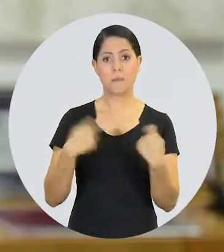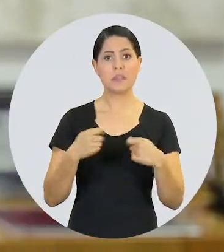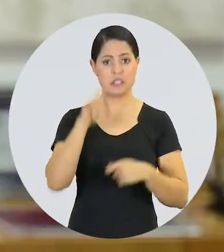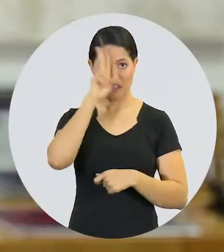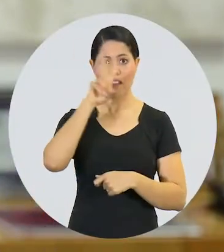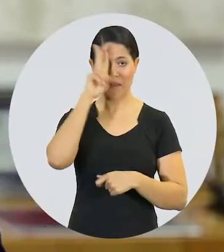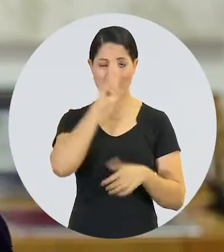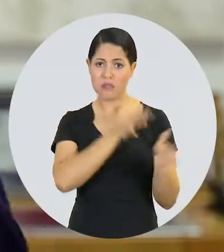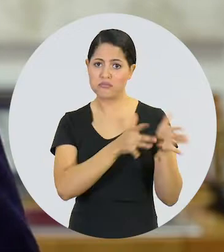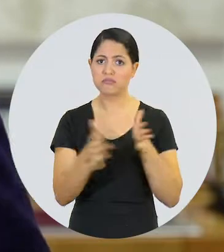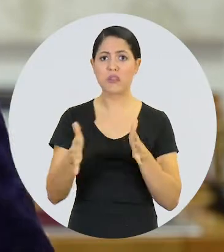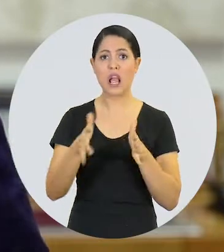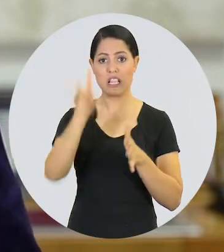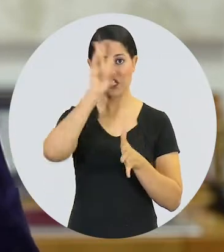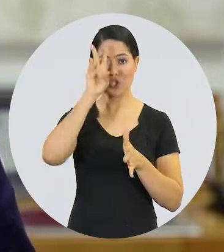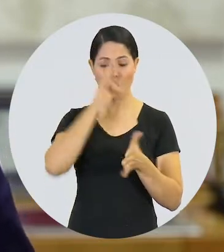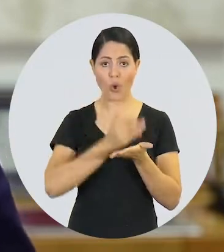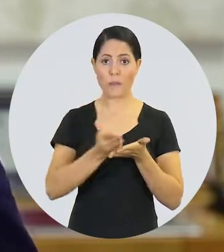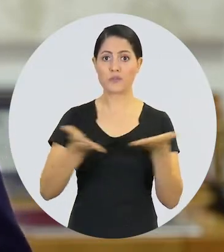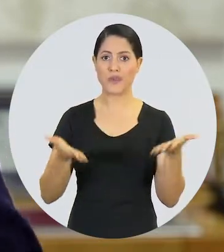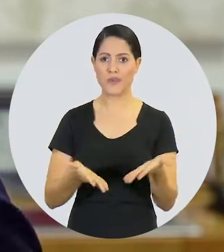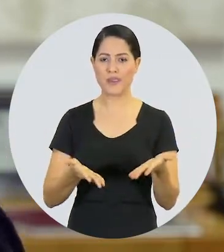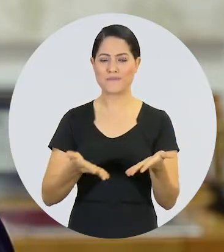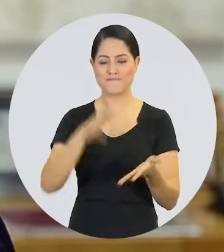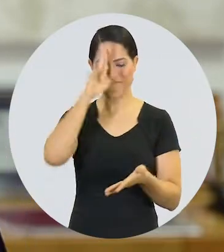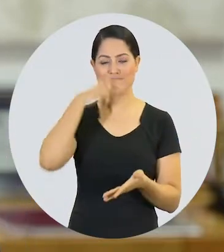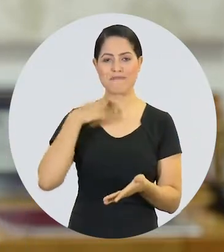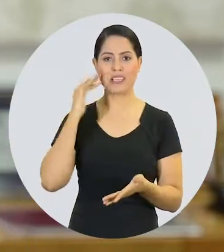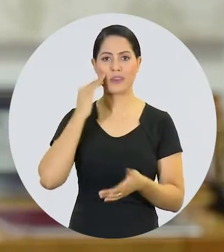que lembrar que é um processo histórico recente e eu